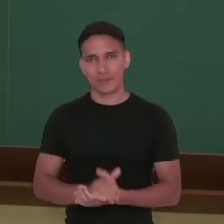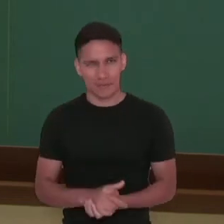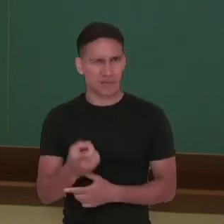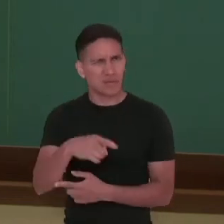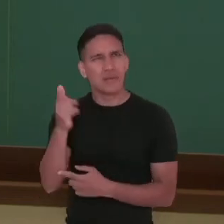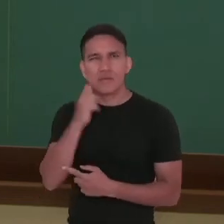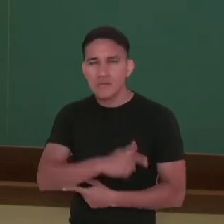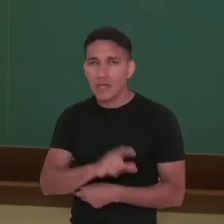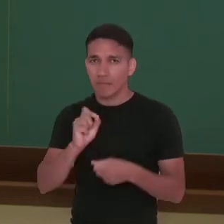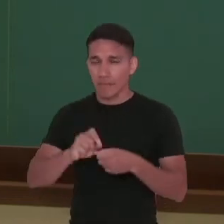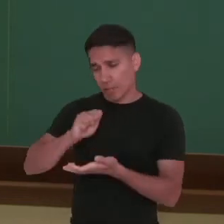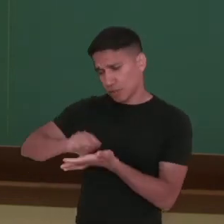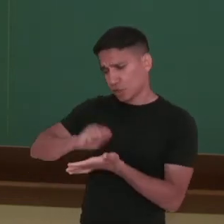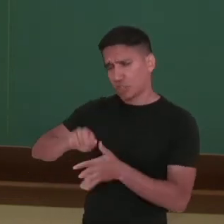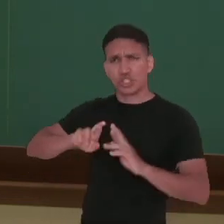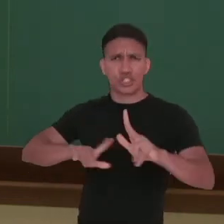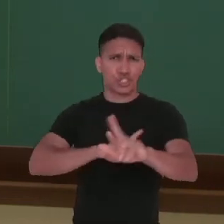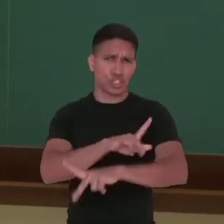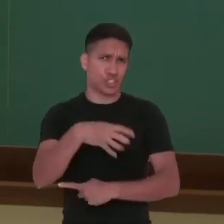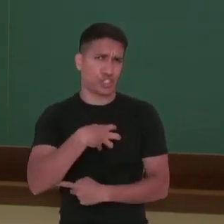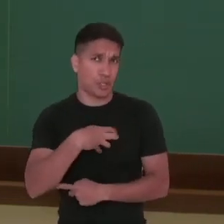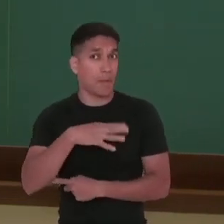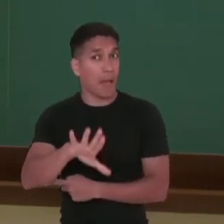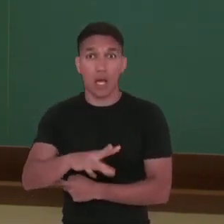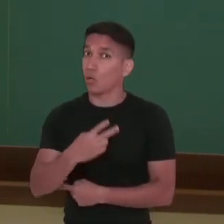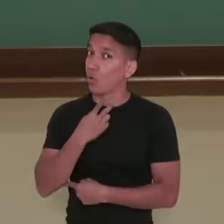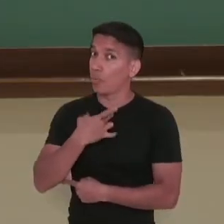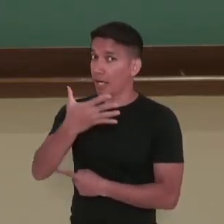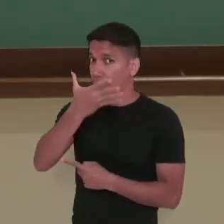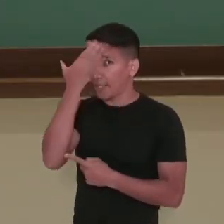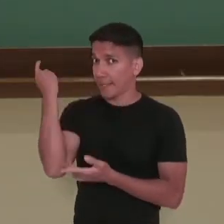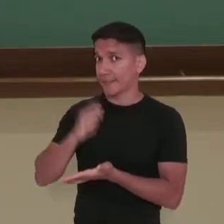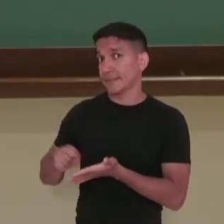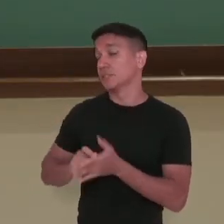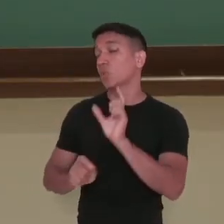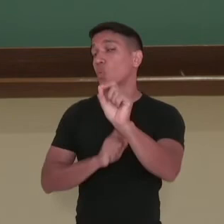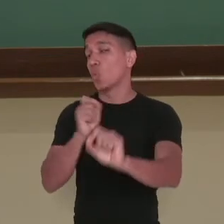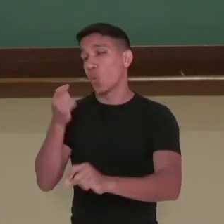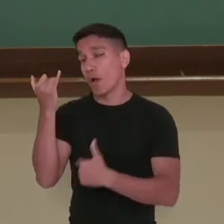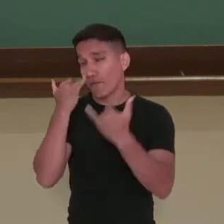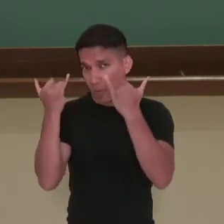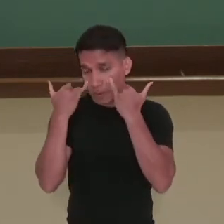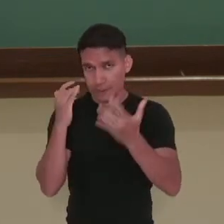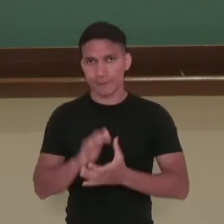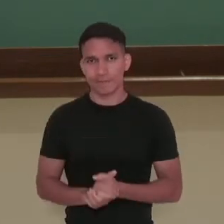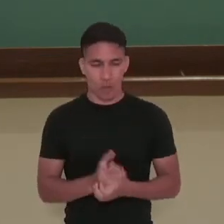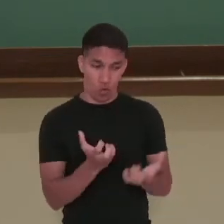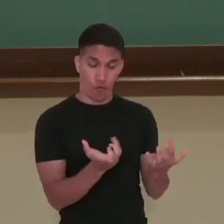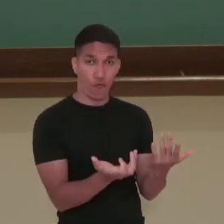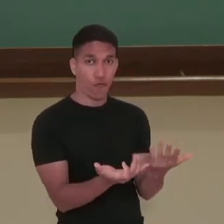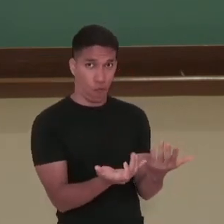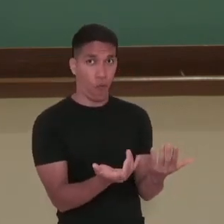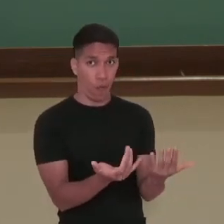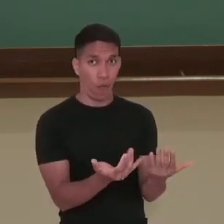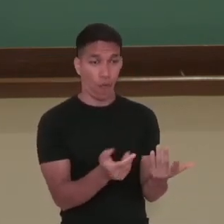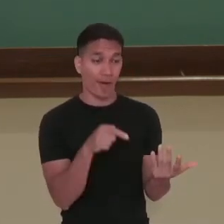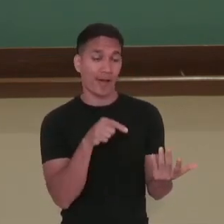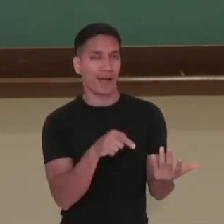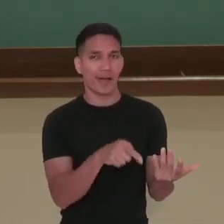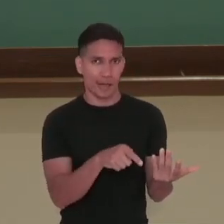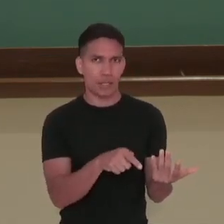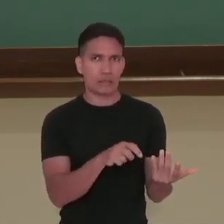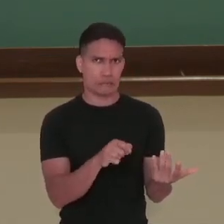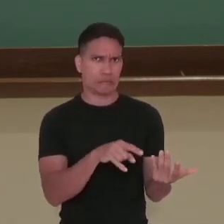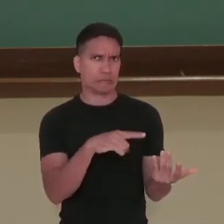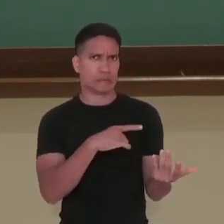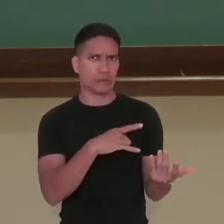pode escrever de diferentes modos, mas o que não pode faltar na sua escrita é o seguinte. O fogo, ele, se tiver